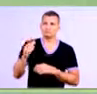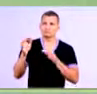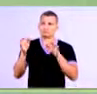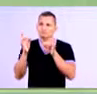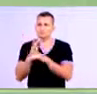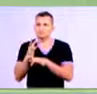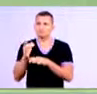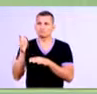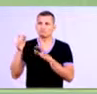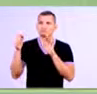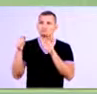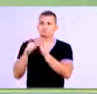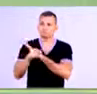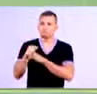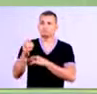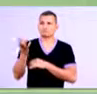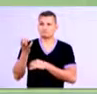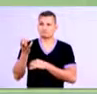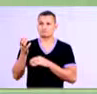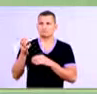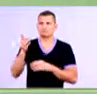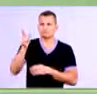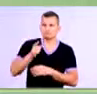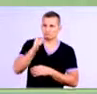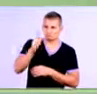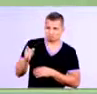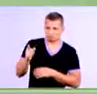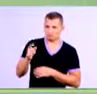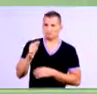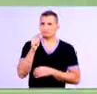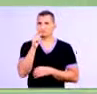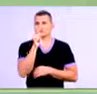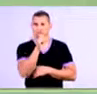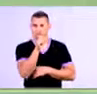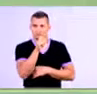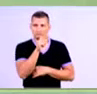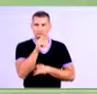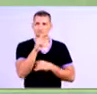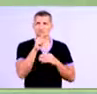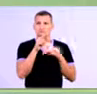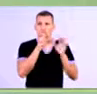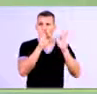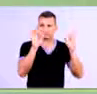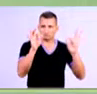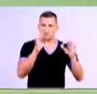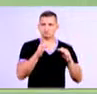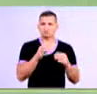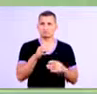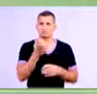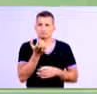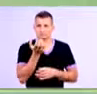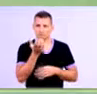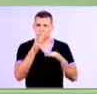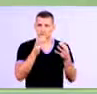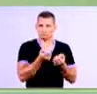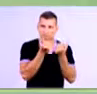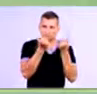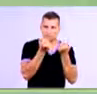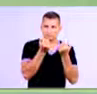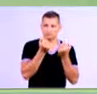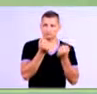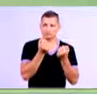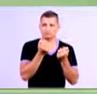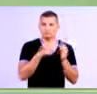quer terminar. Deseja salvar as alterações no documento, antes de fechar o Microsoft Office ele